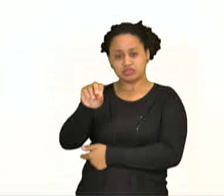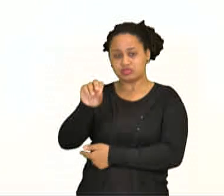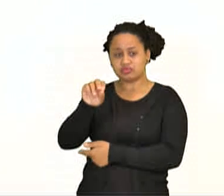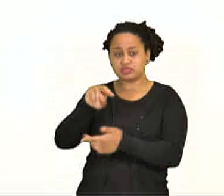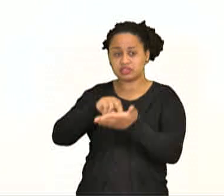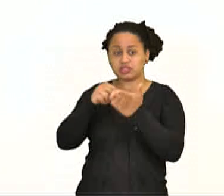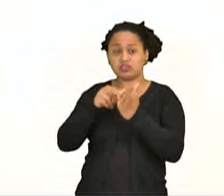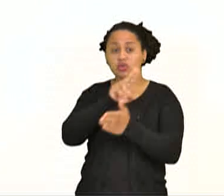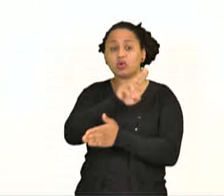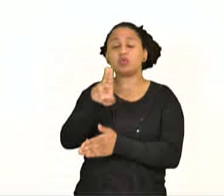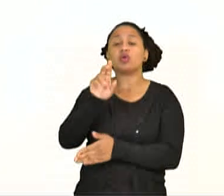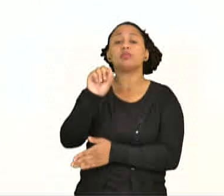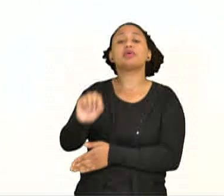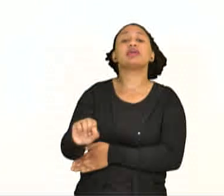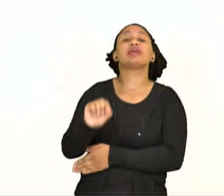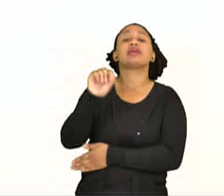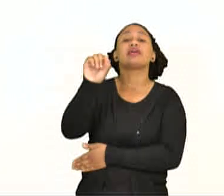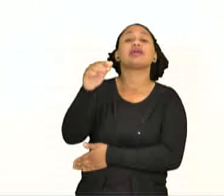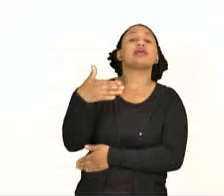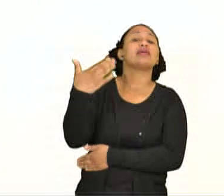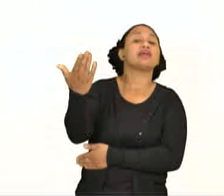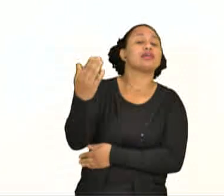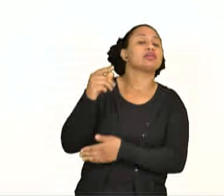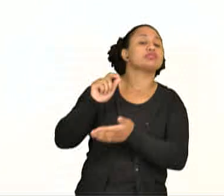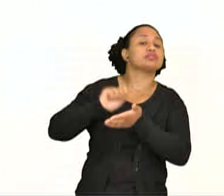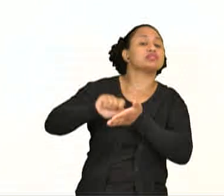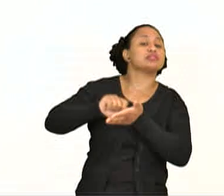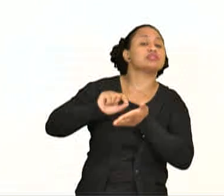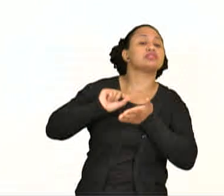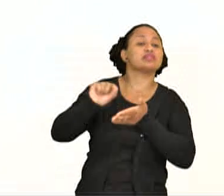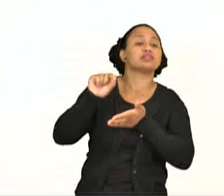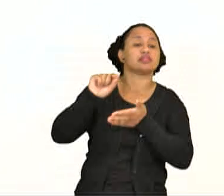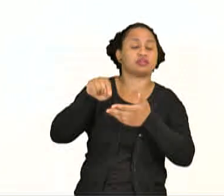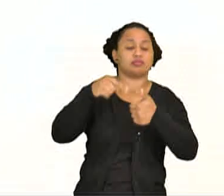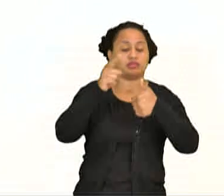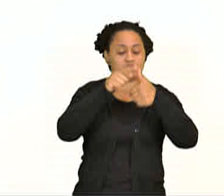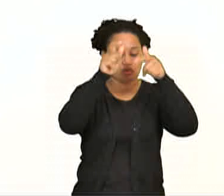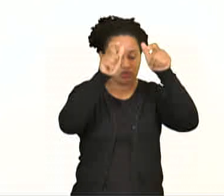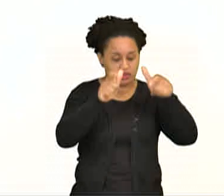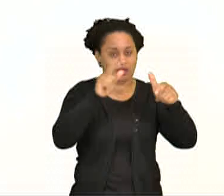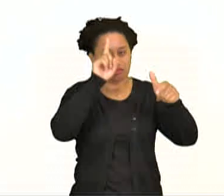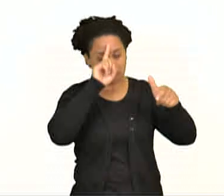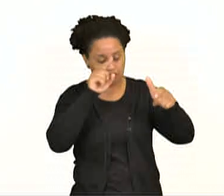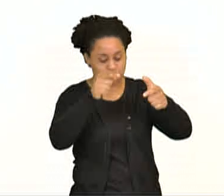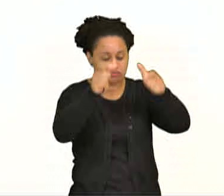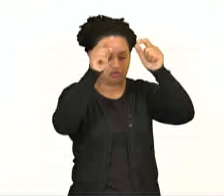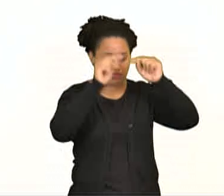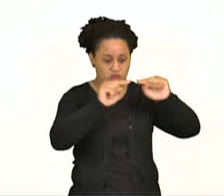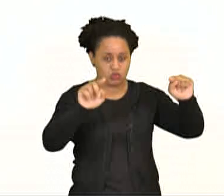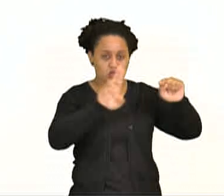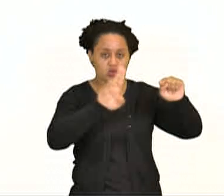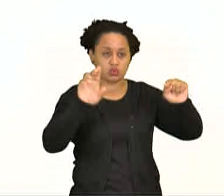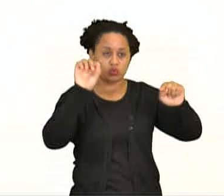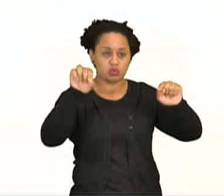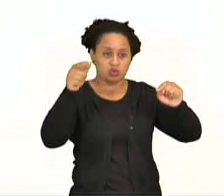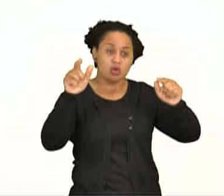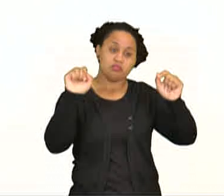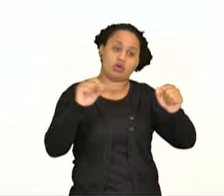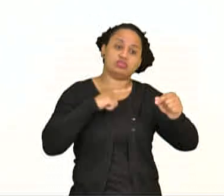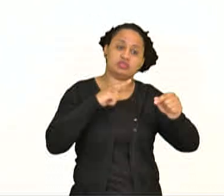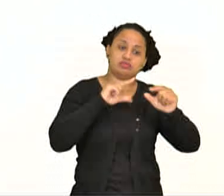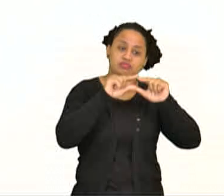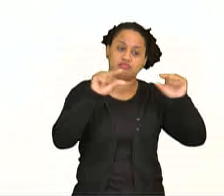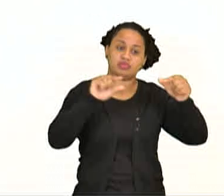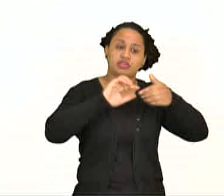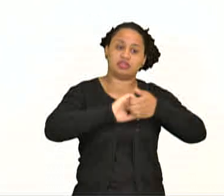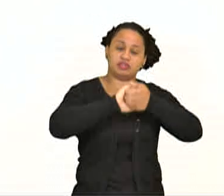do destinatário, para quem eu vou escrever. Aparece logo embaixo do local e da data. Pode conter expressões de